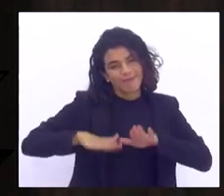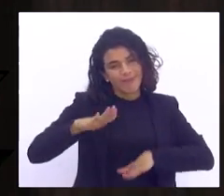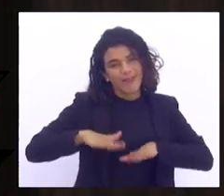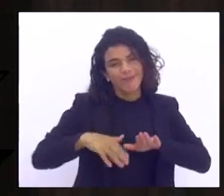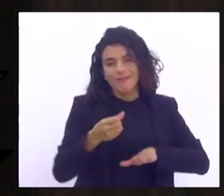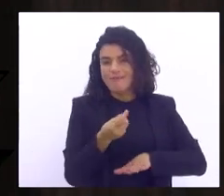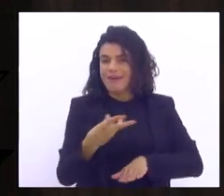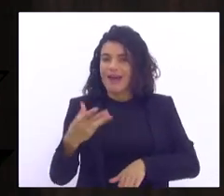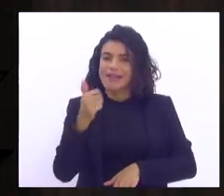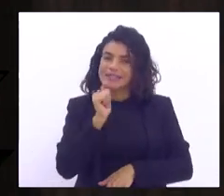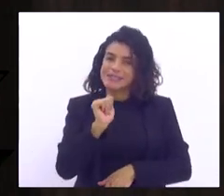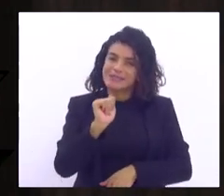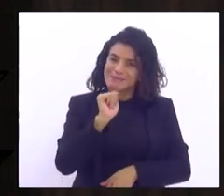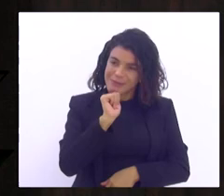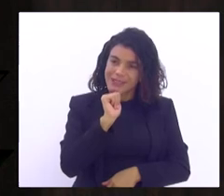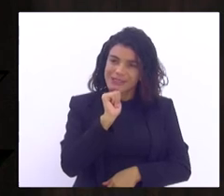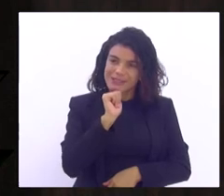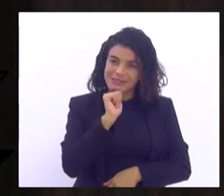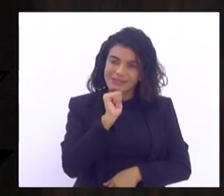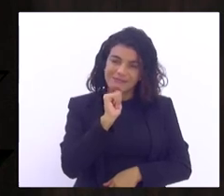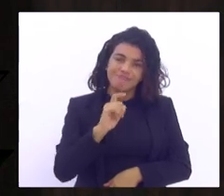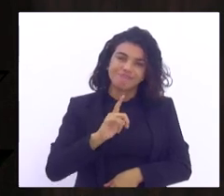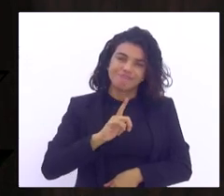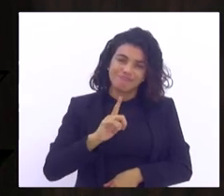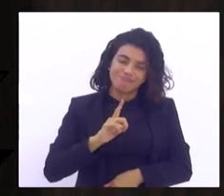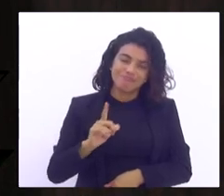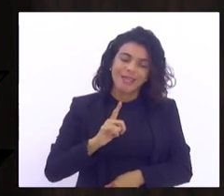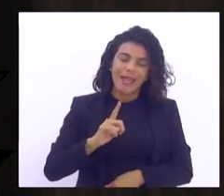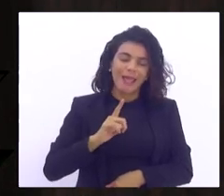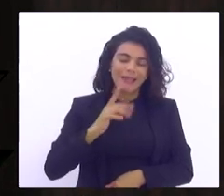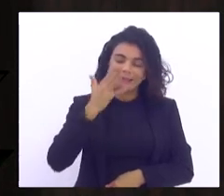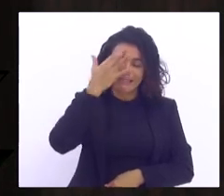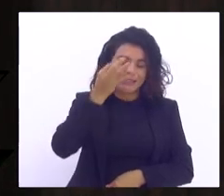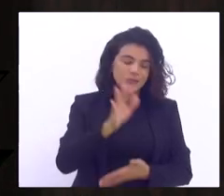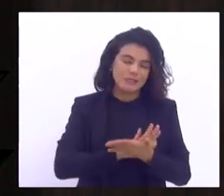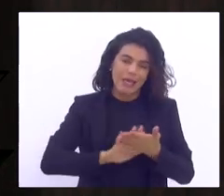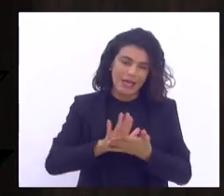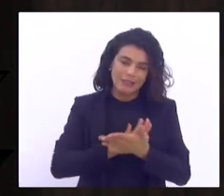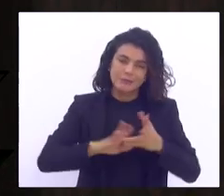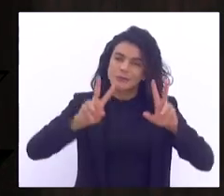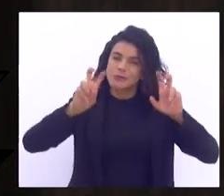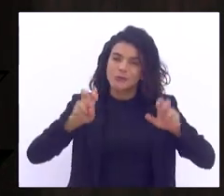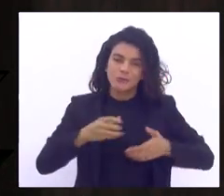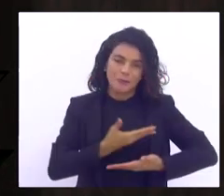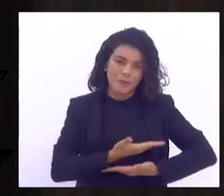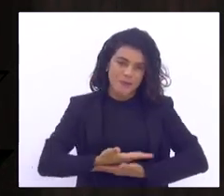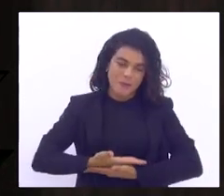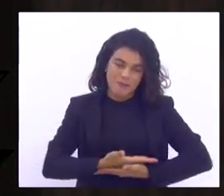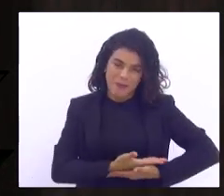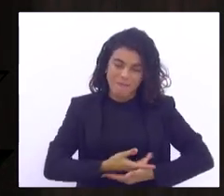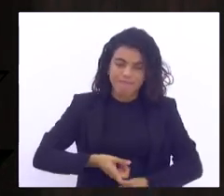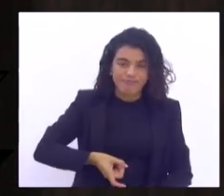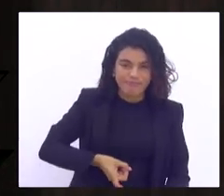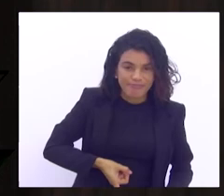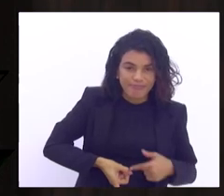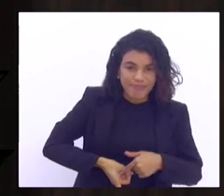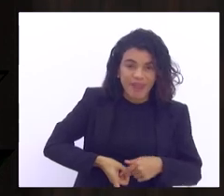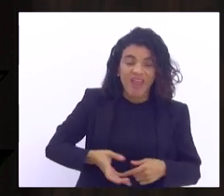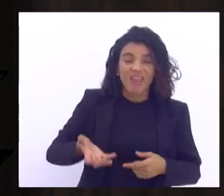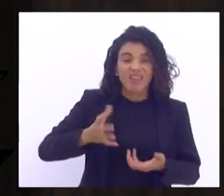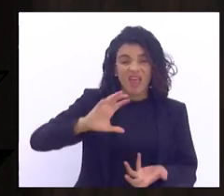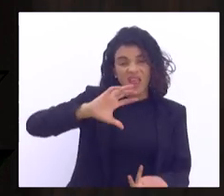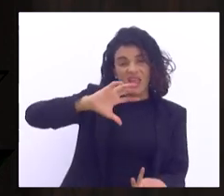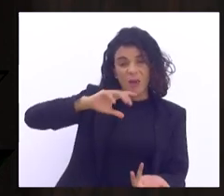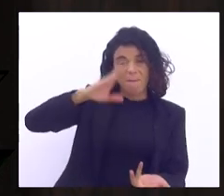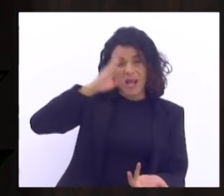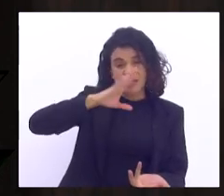mães ainda não tenham entendido o valor dessa vida que está no seu ventre. E muitas pessoas querem transformar o Brasil num